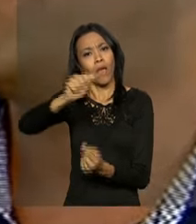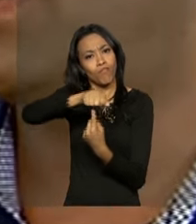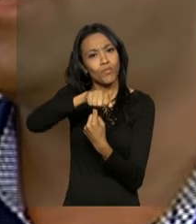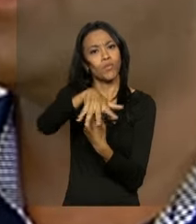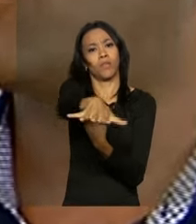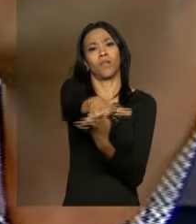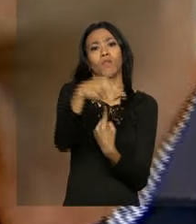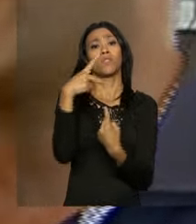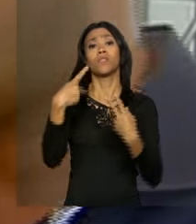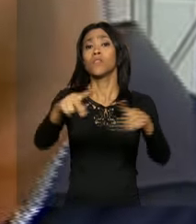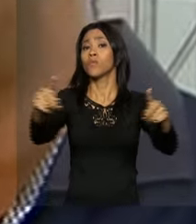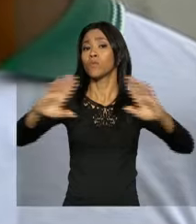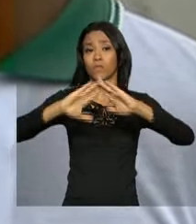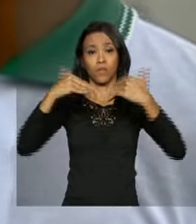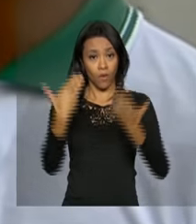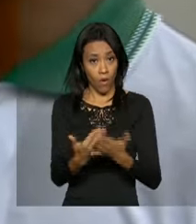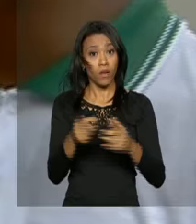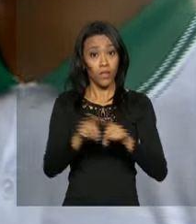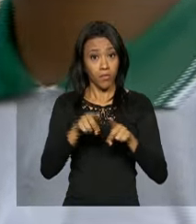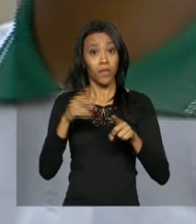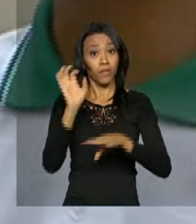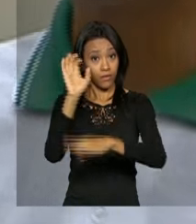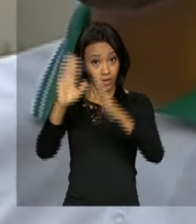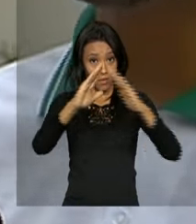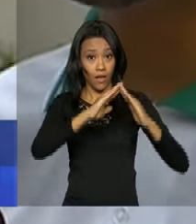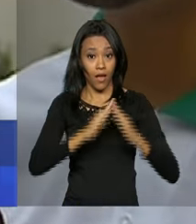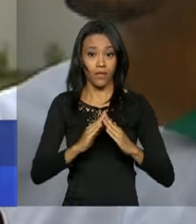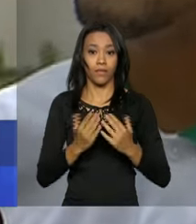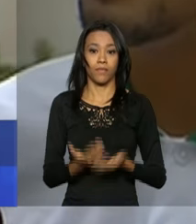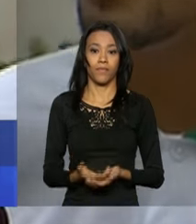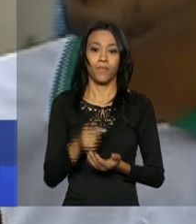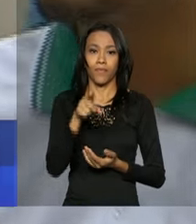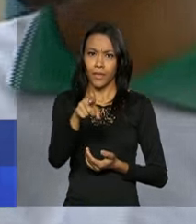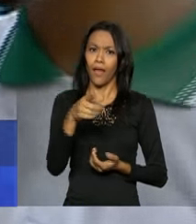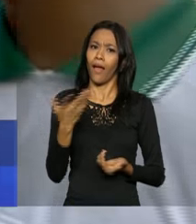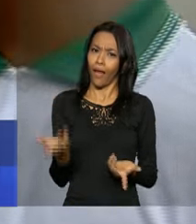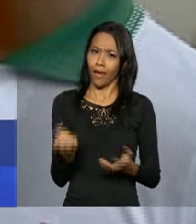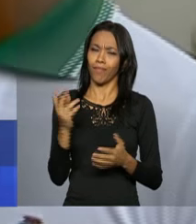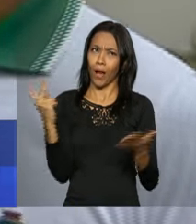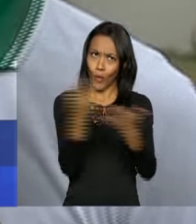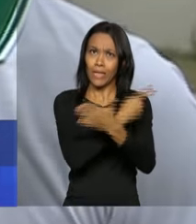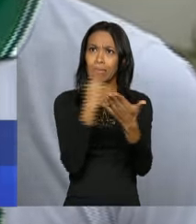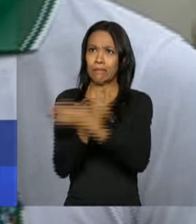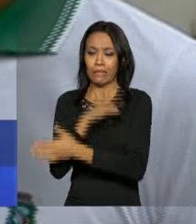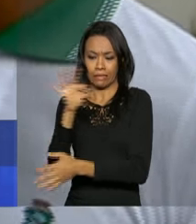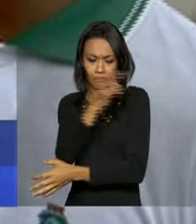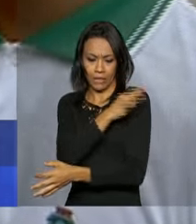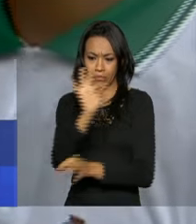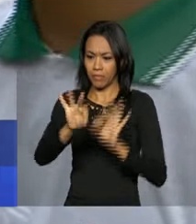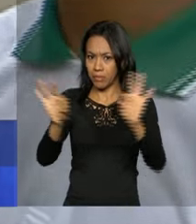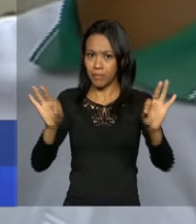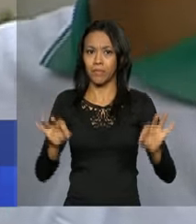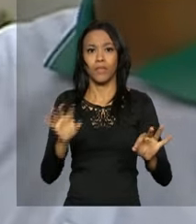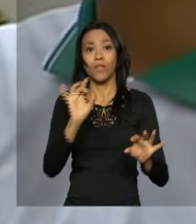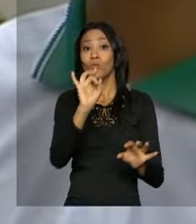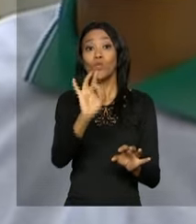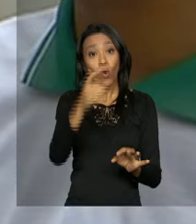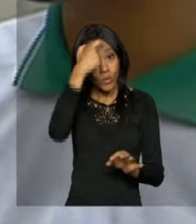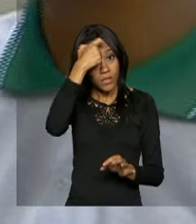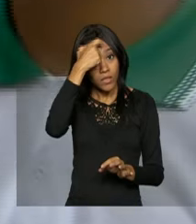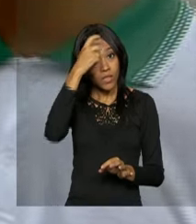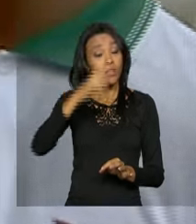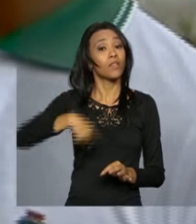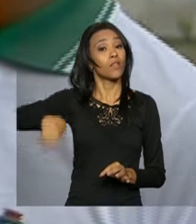e também nas suas casas. No estado realmente existem muitos casos e nós temos que ter a consciência que não só nós, como toda a